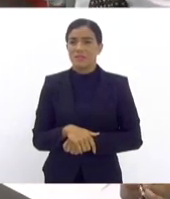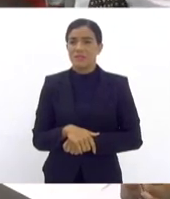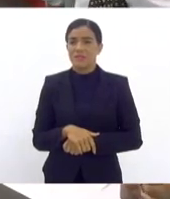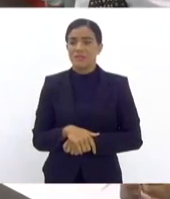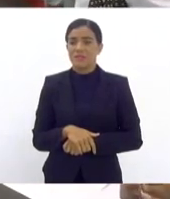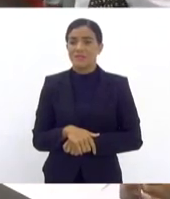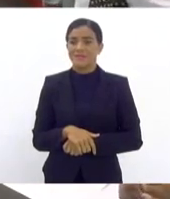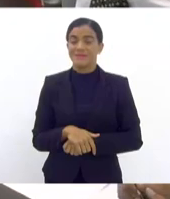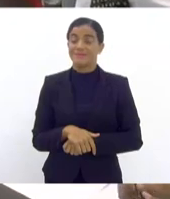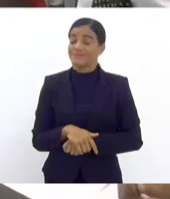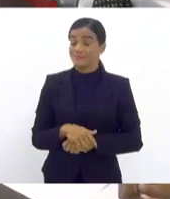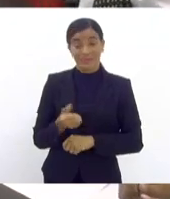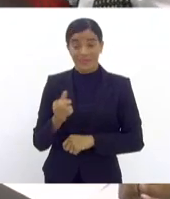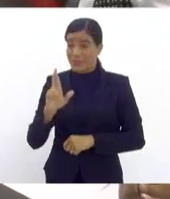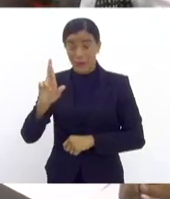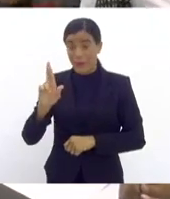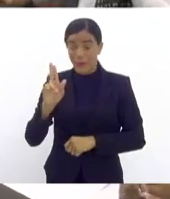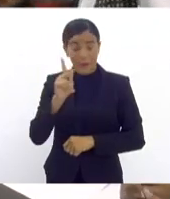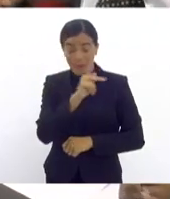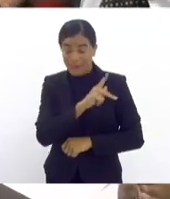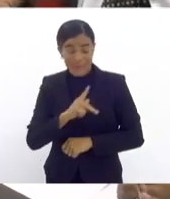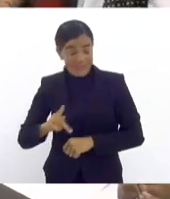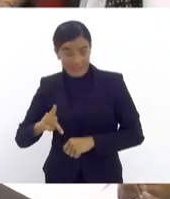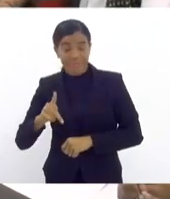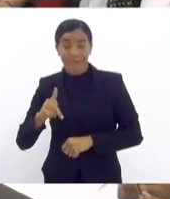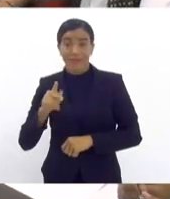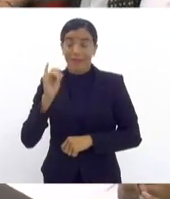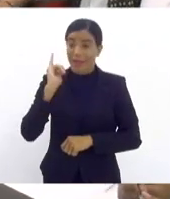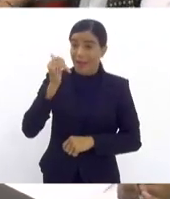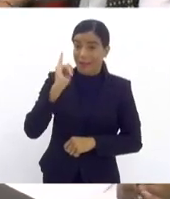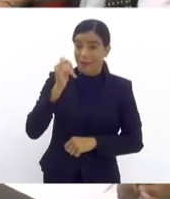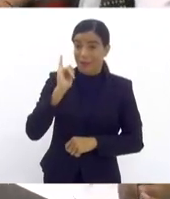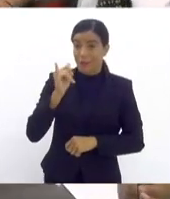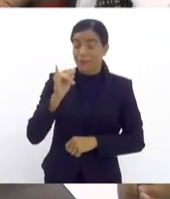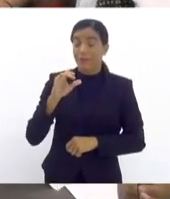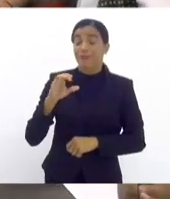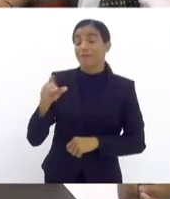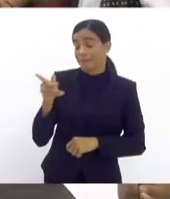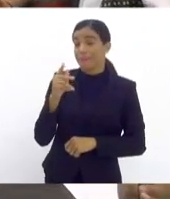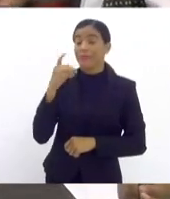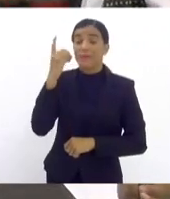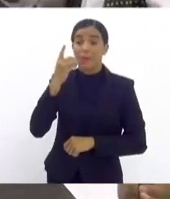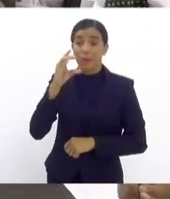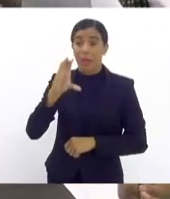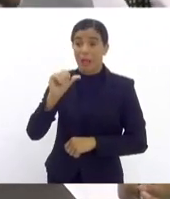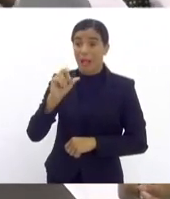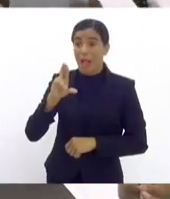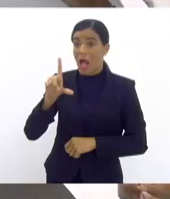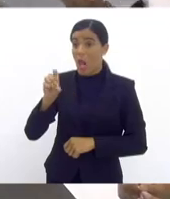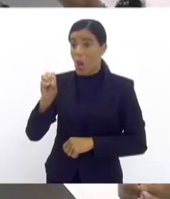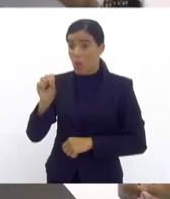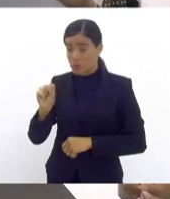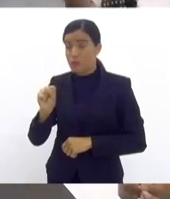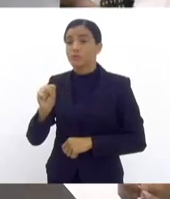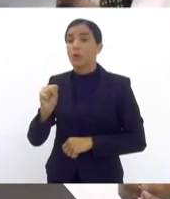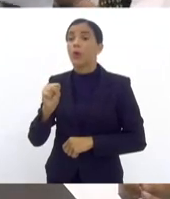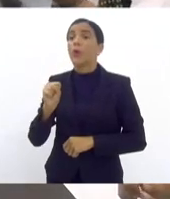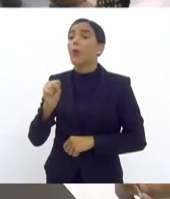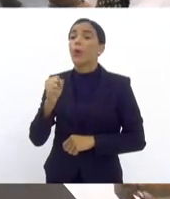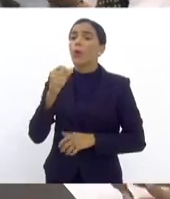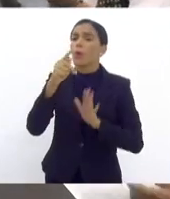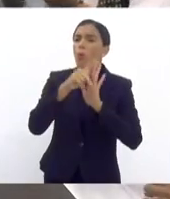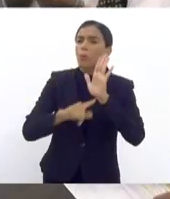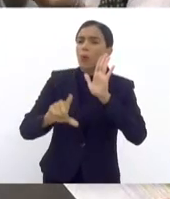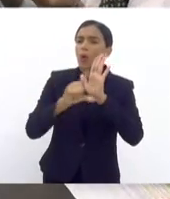Senhor presidente e relator, posso falar? Deputado, deputado Carlos Mink. O projeto é para fixar a questão